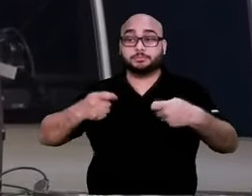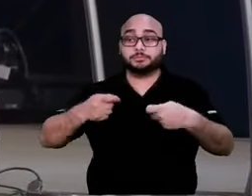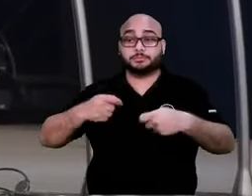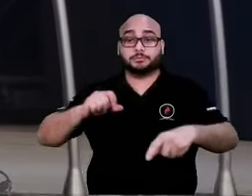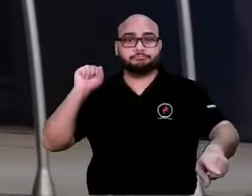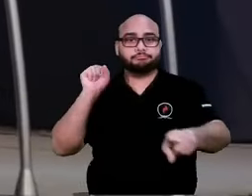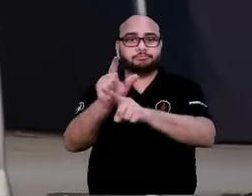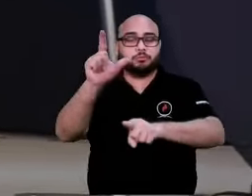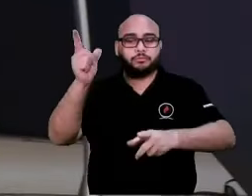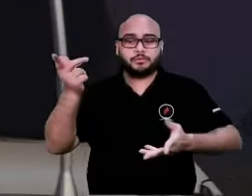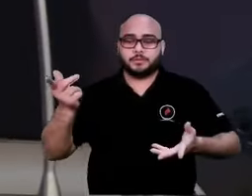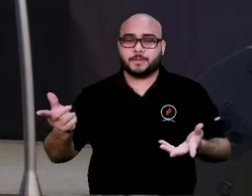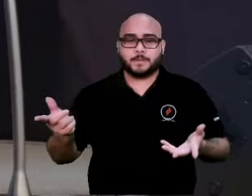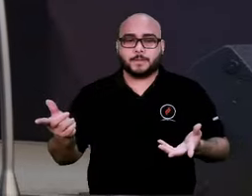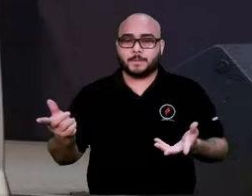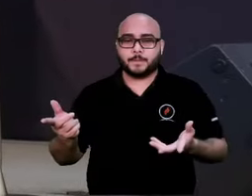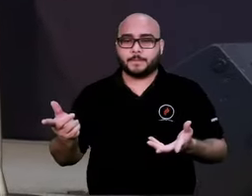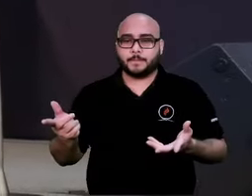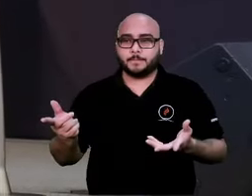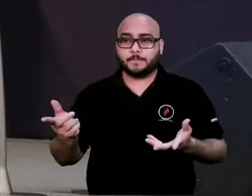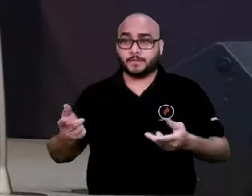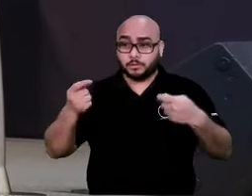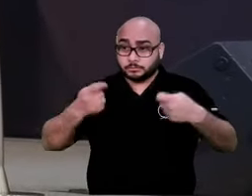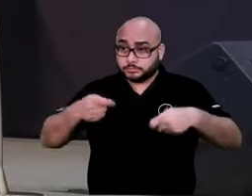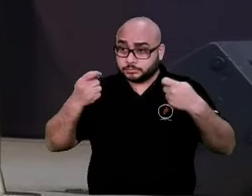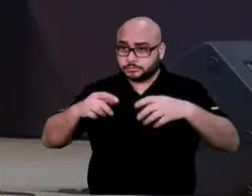Gostando ou não gostando, vai ter que ouvir.